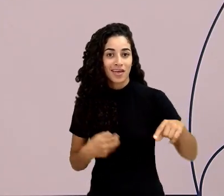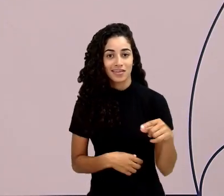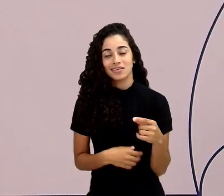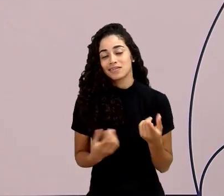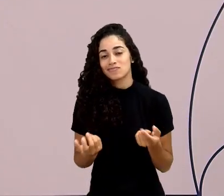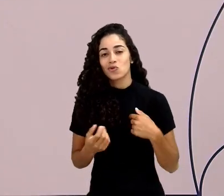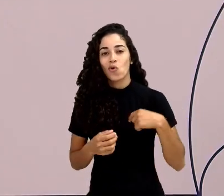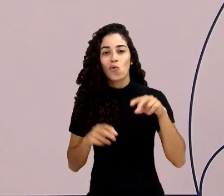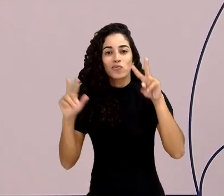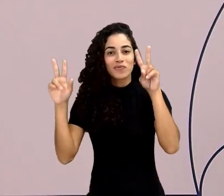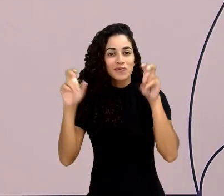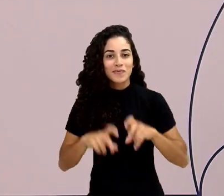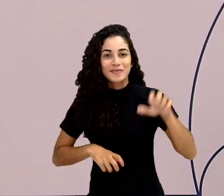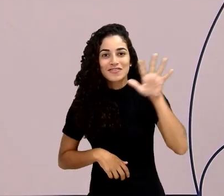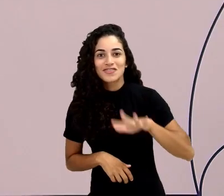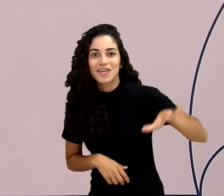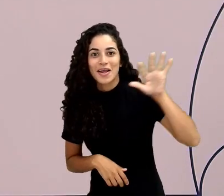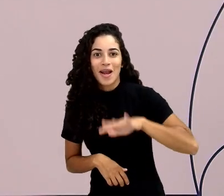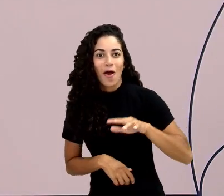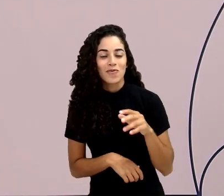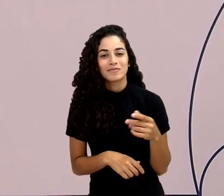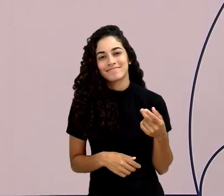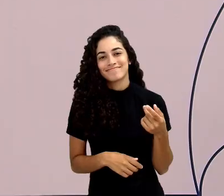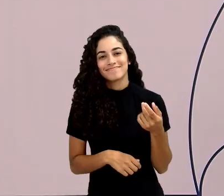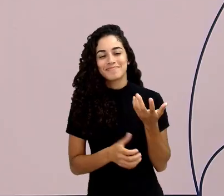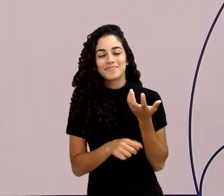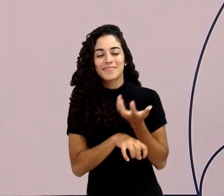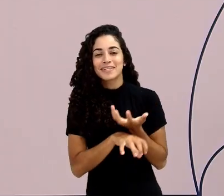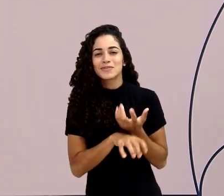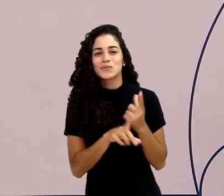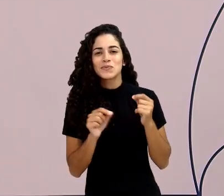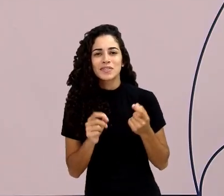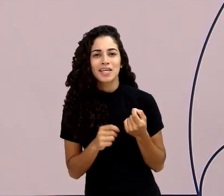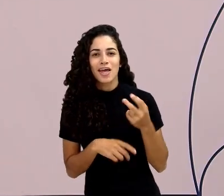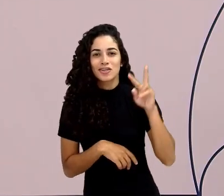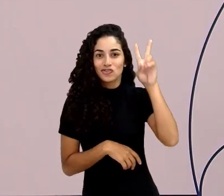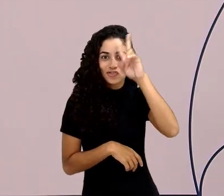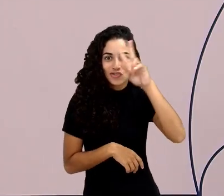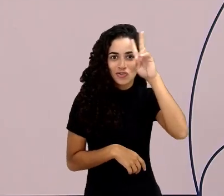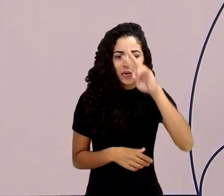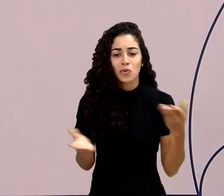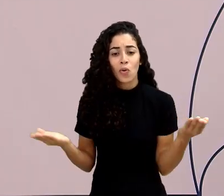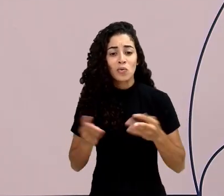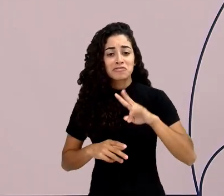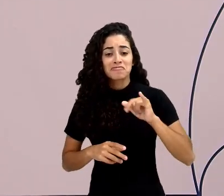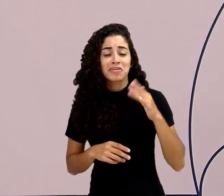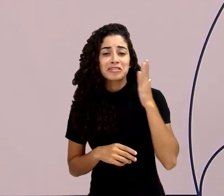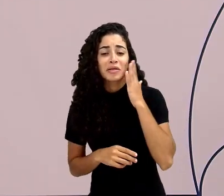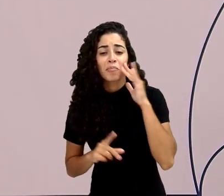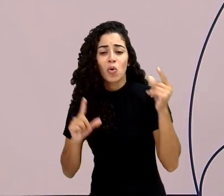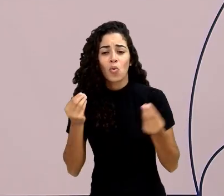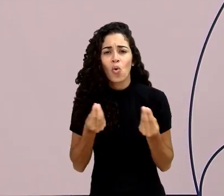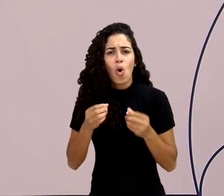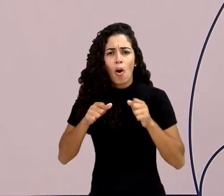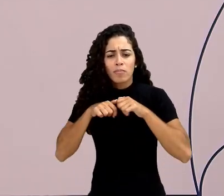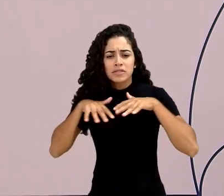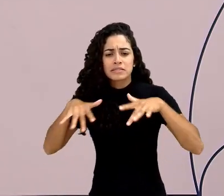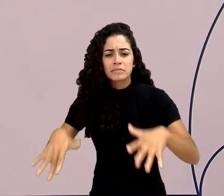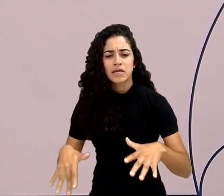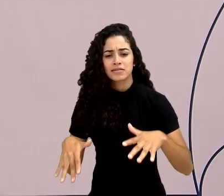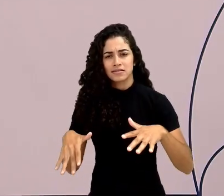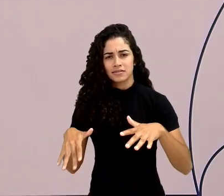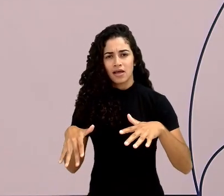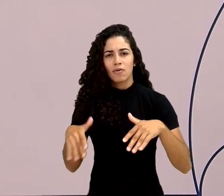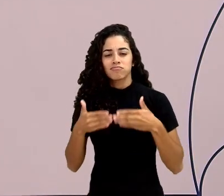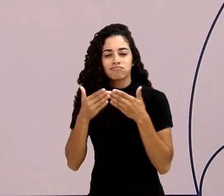Gerais, História. E a onda de hoje é compreender como se deu a expansão marítima europeia e